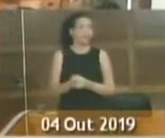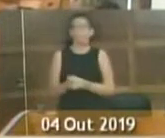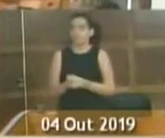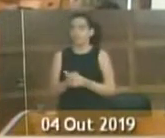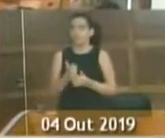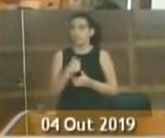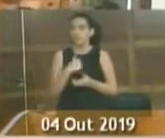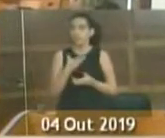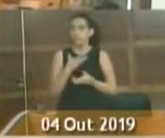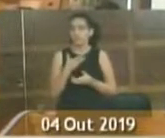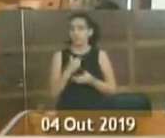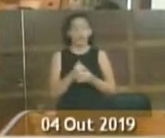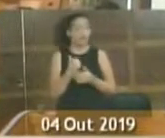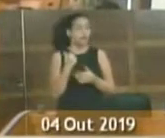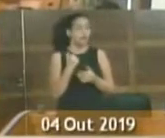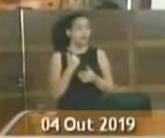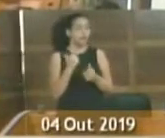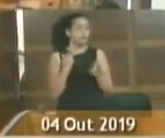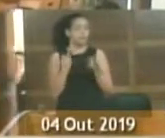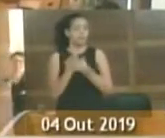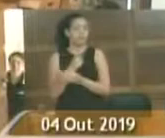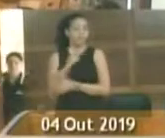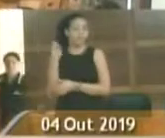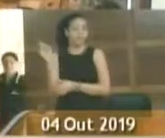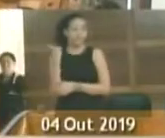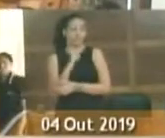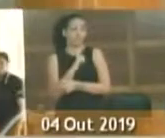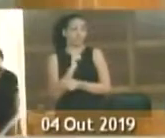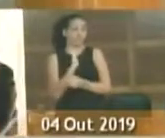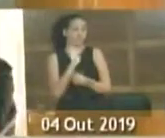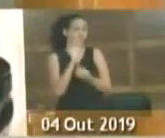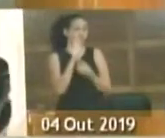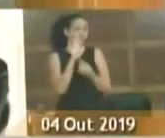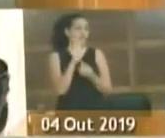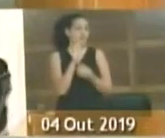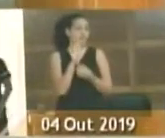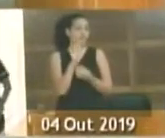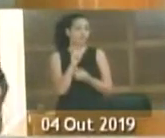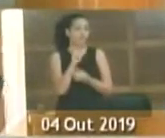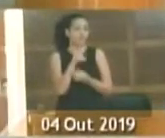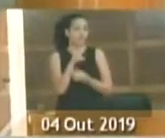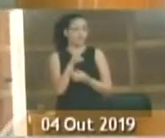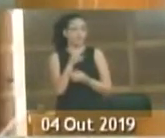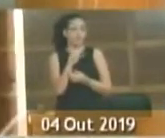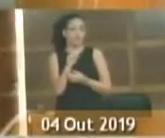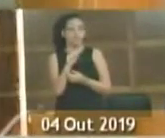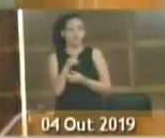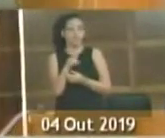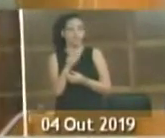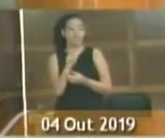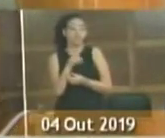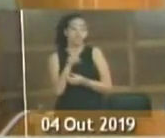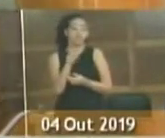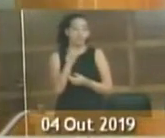eu quero. A feira está acontecendo, tem a apresentação do adestrador, né? As crianças, enfim.